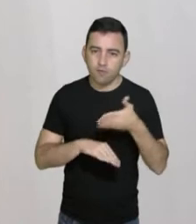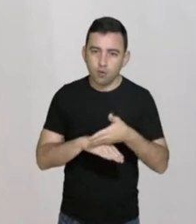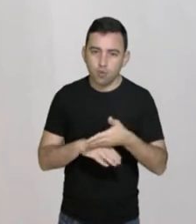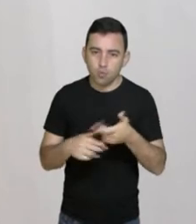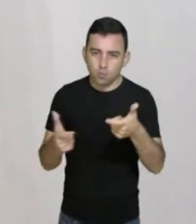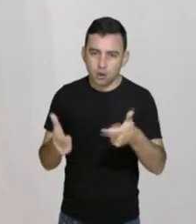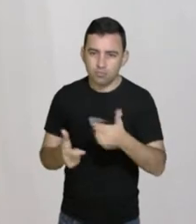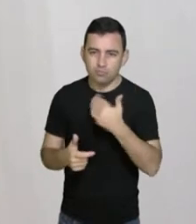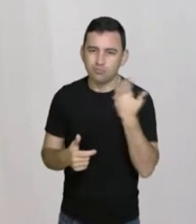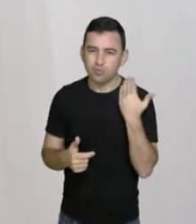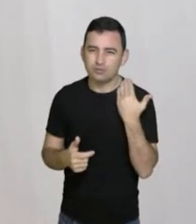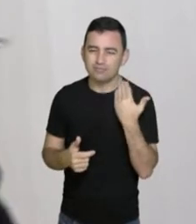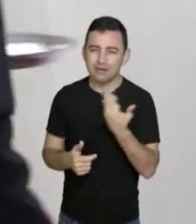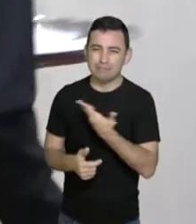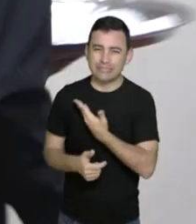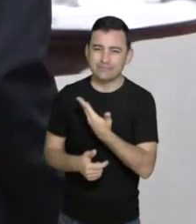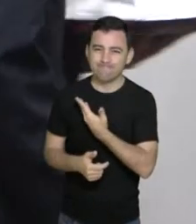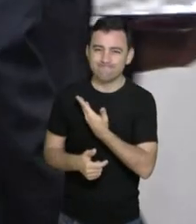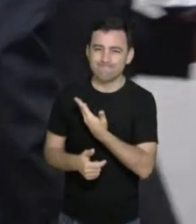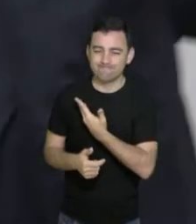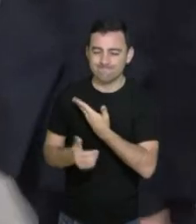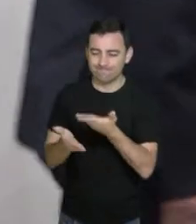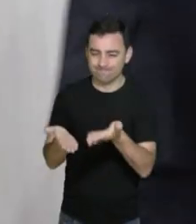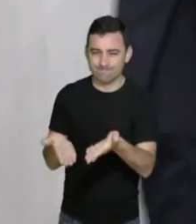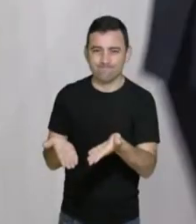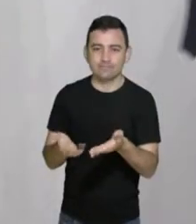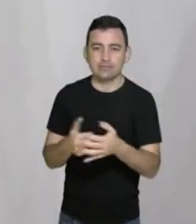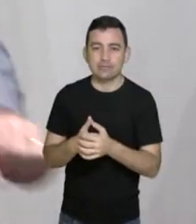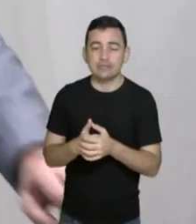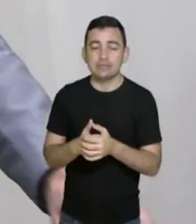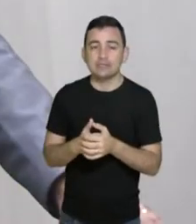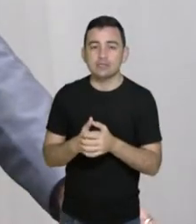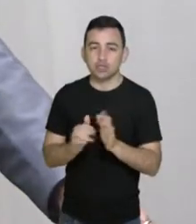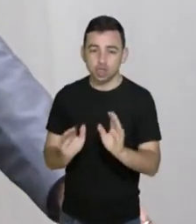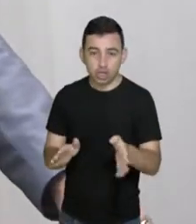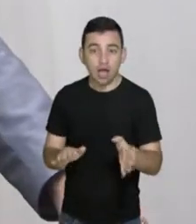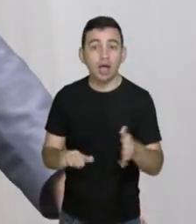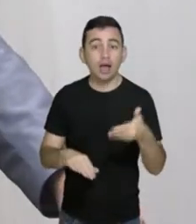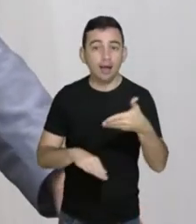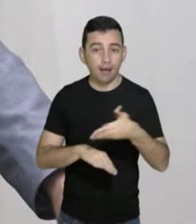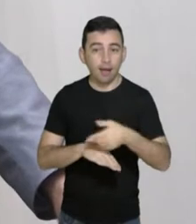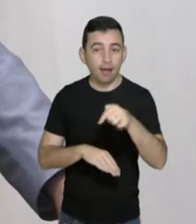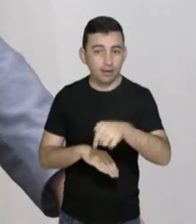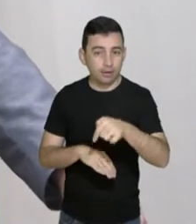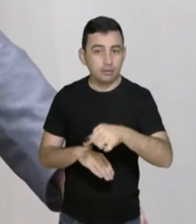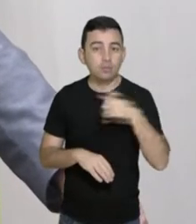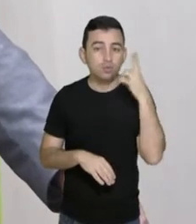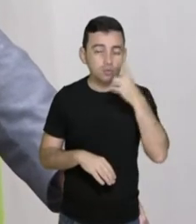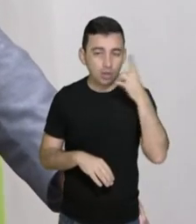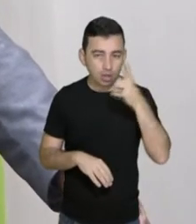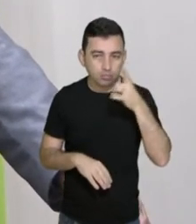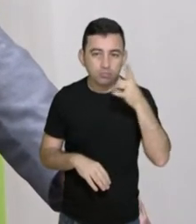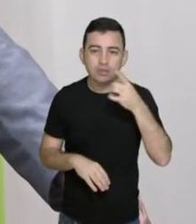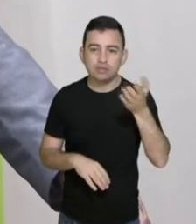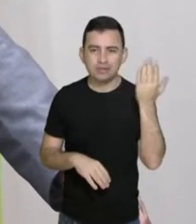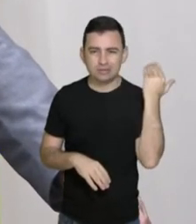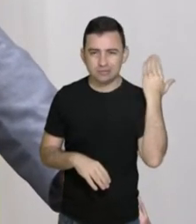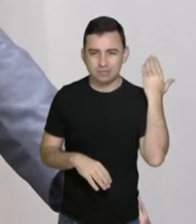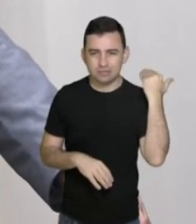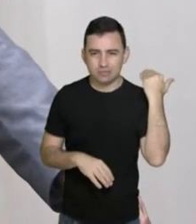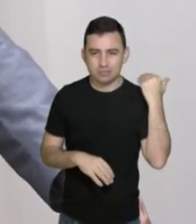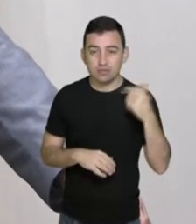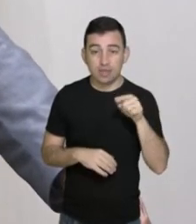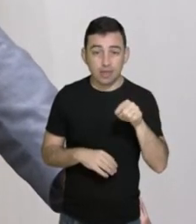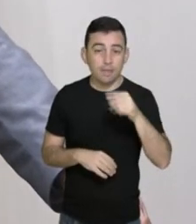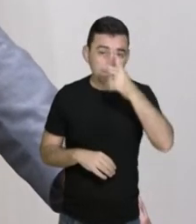um grande amigo que já esteve aqui nesta casa como parlamentar, foi